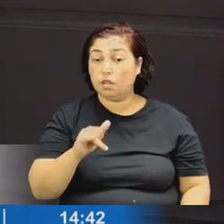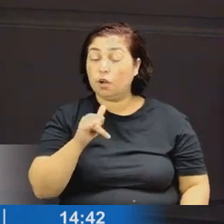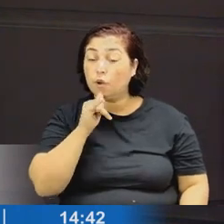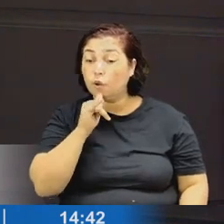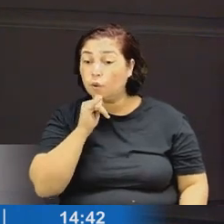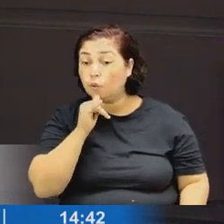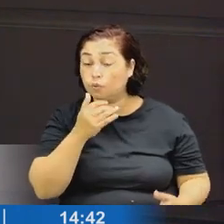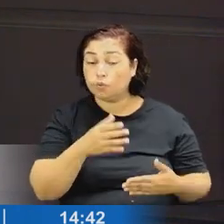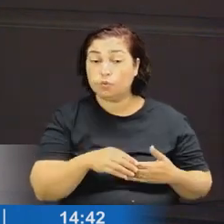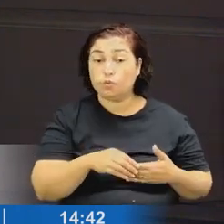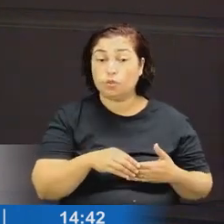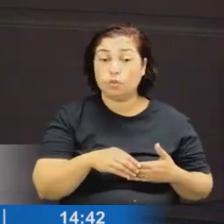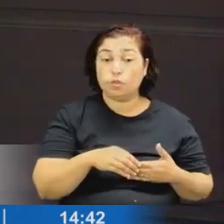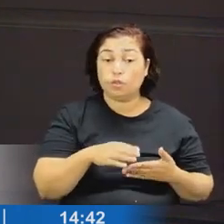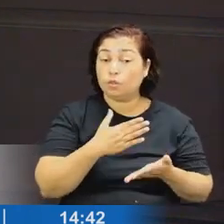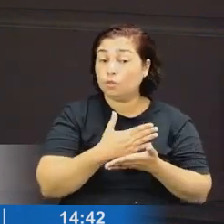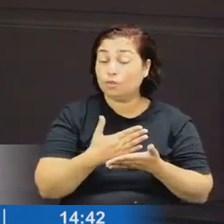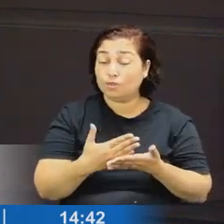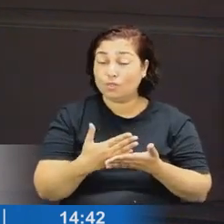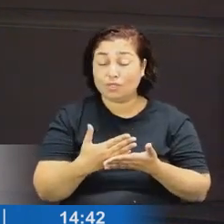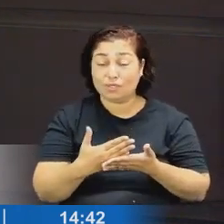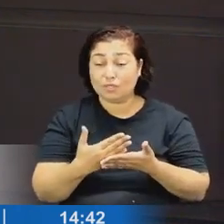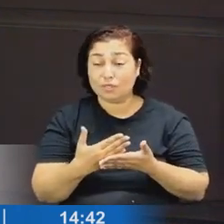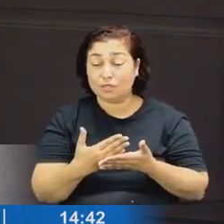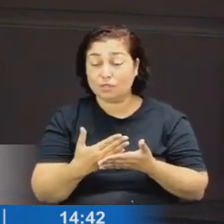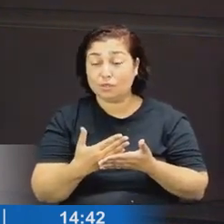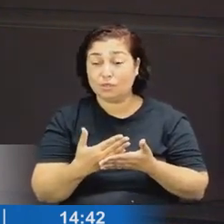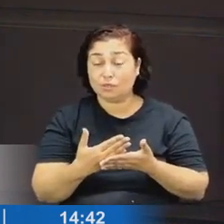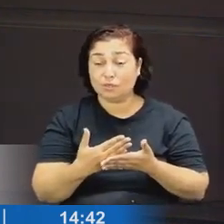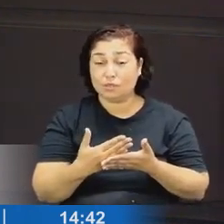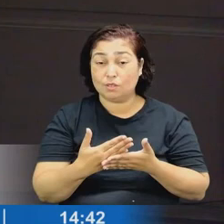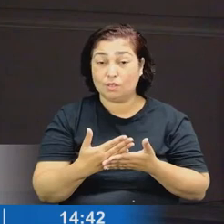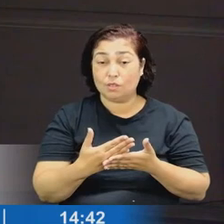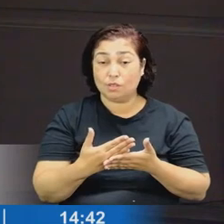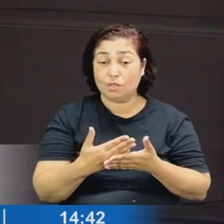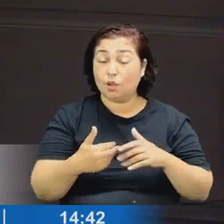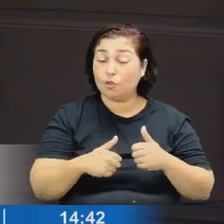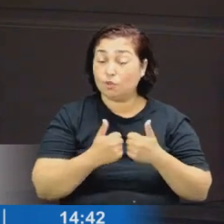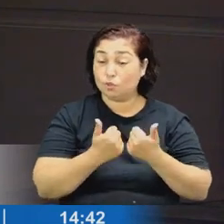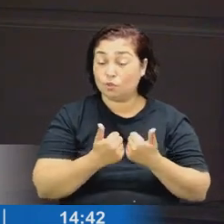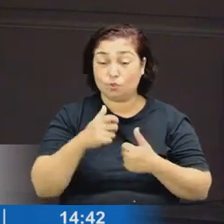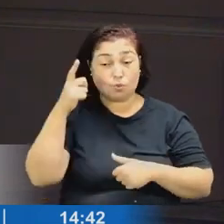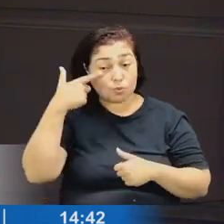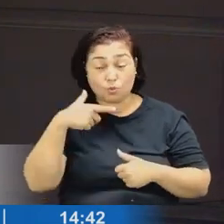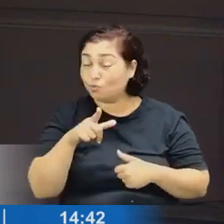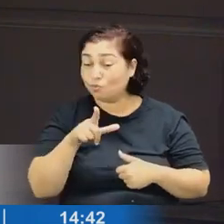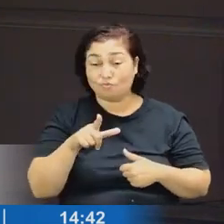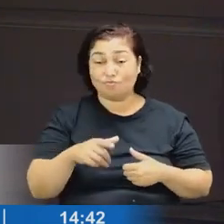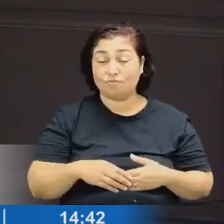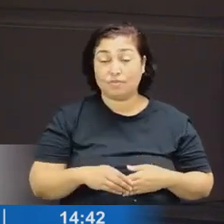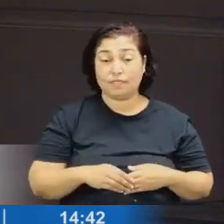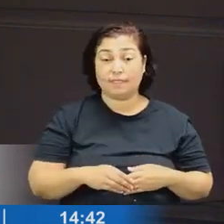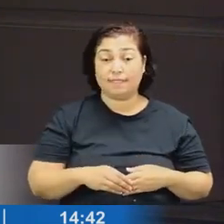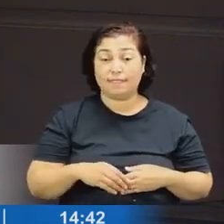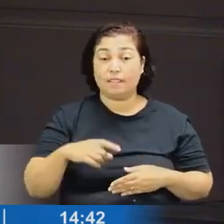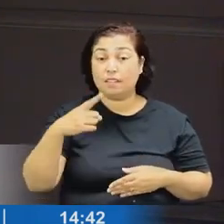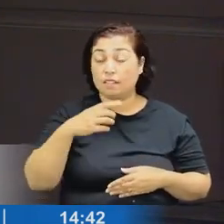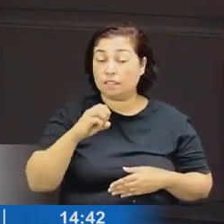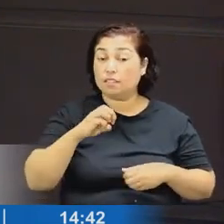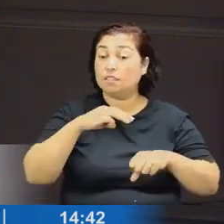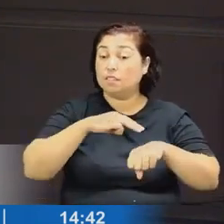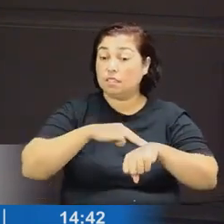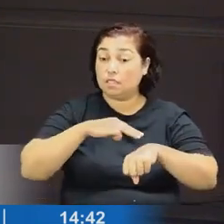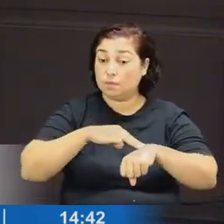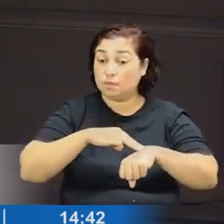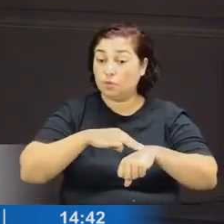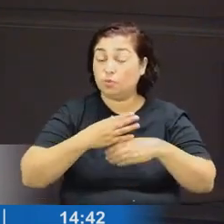viu Eu nem toquei na bola então a parte técnica nem toquei na bola não teve parte técnica e assim foi menos de 10 minutos mesmo sem exagero